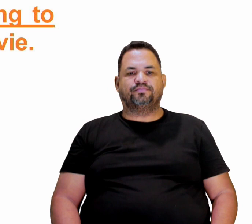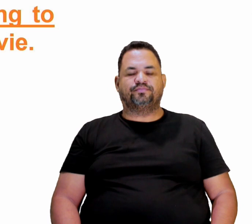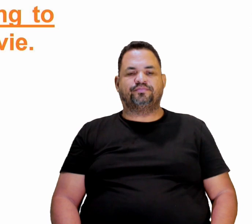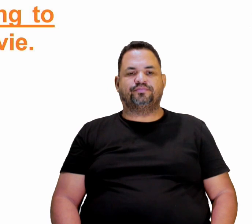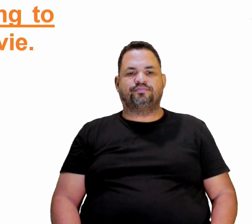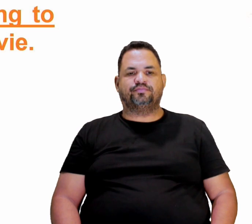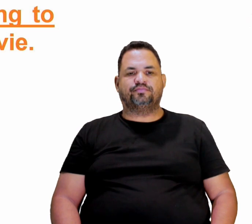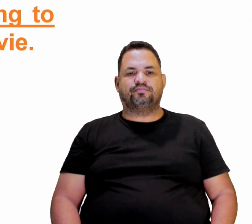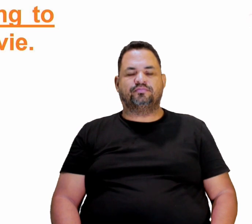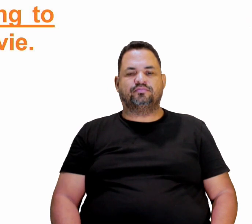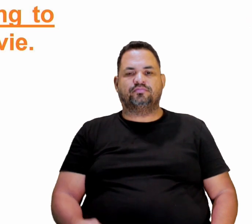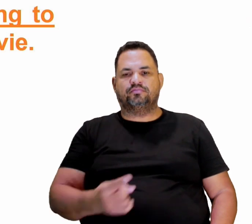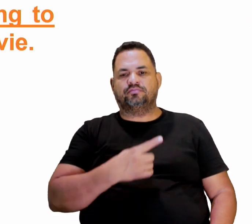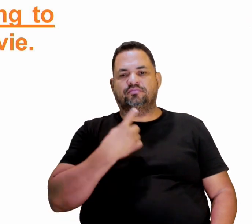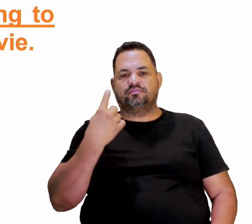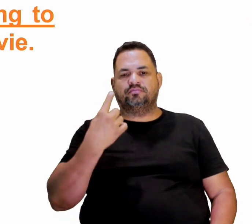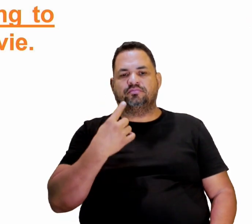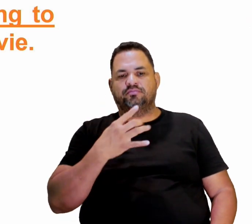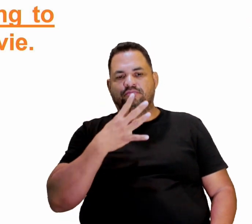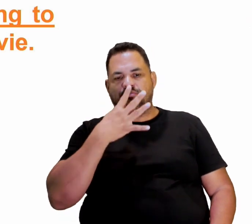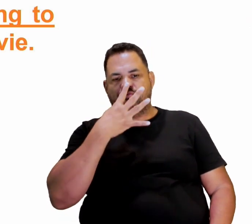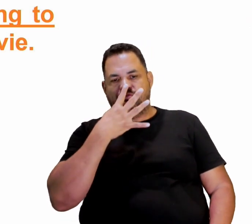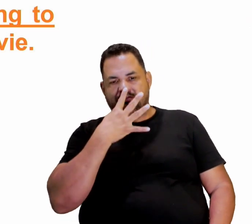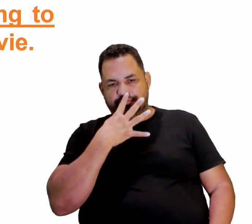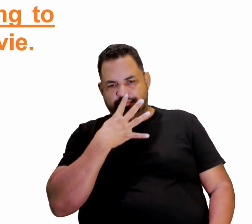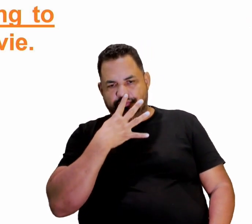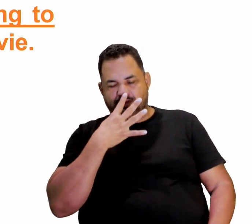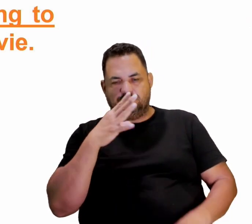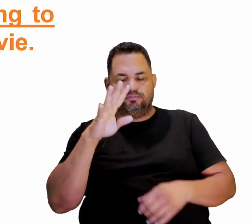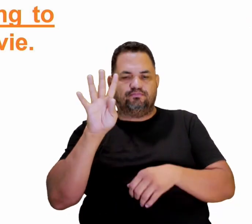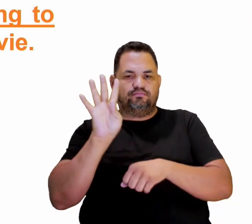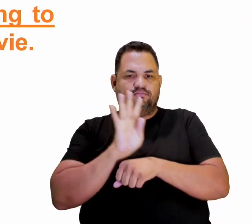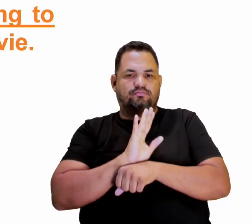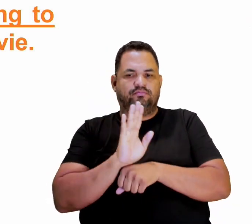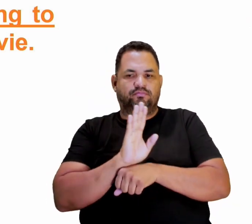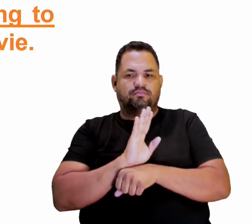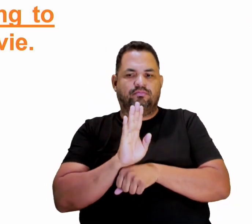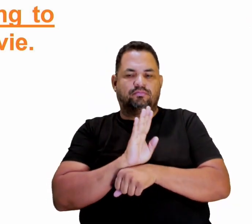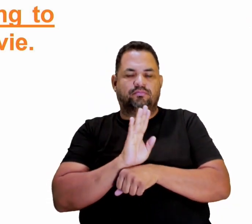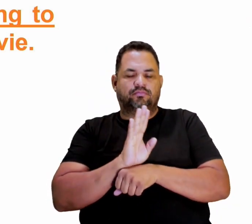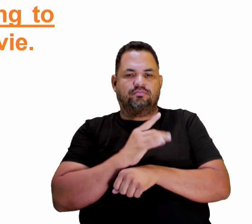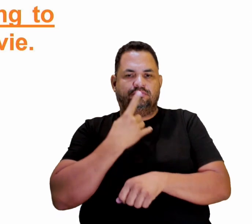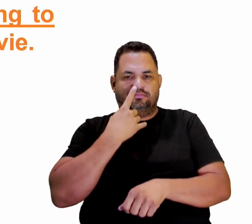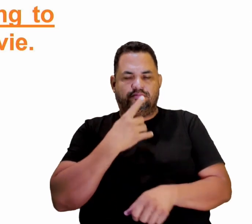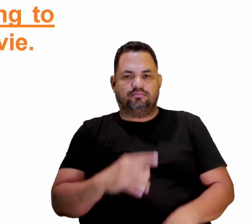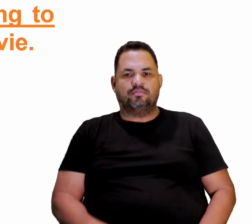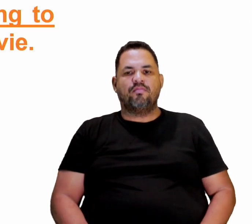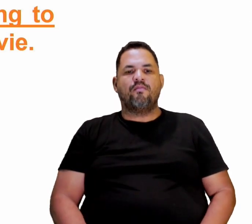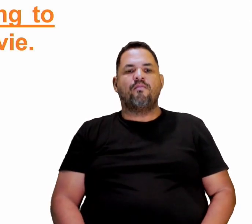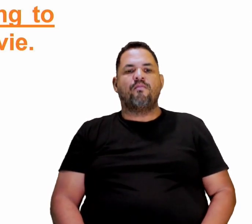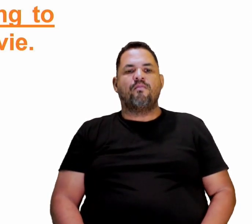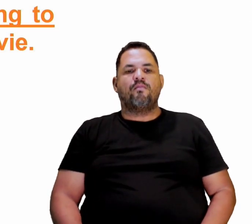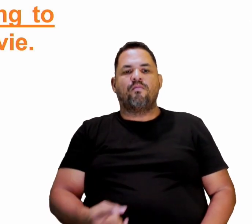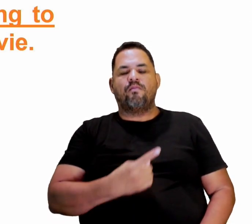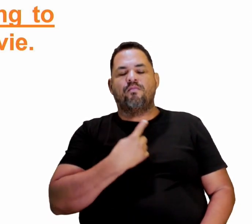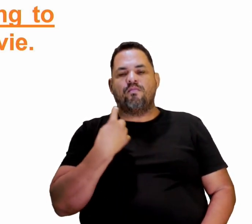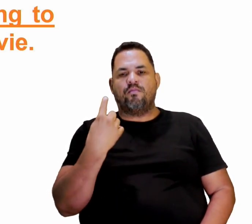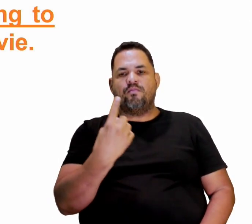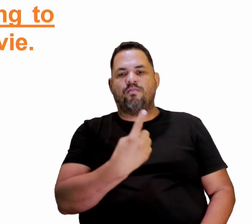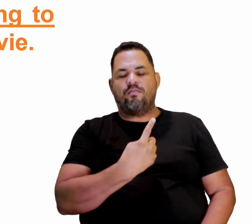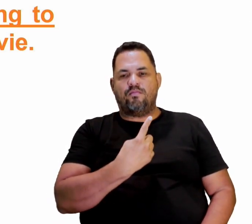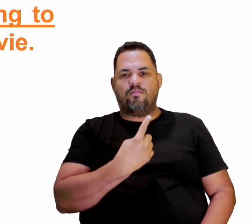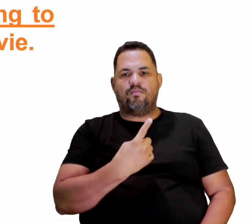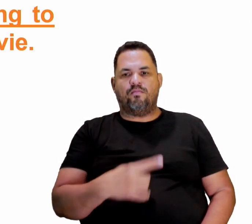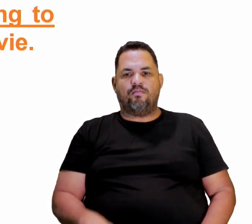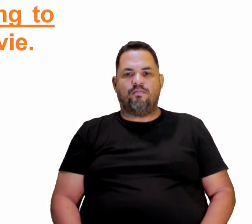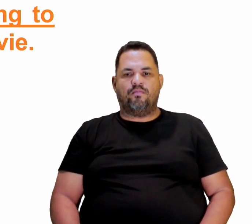a movie nós vamos assistir um filme nós vamos o melhor Going